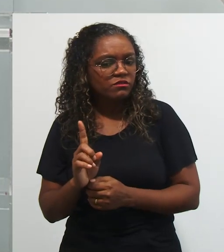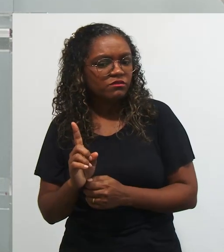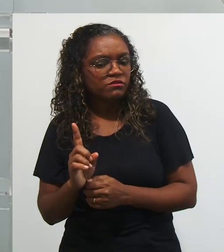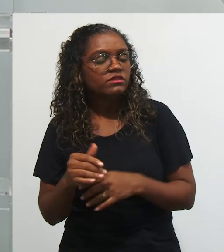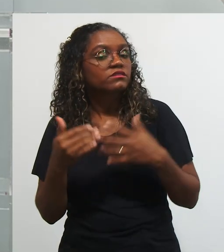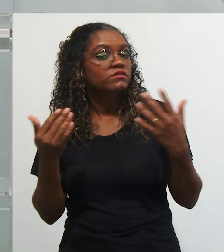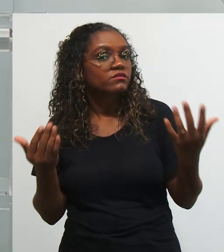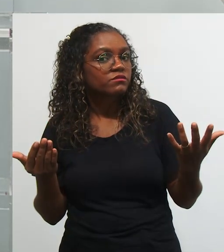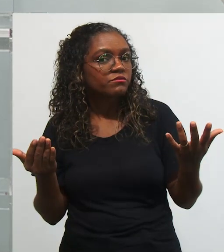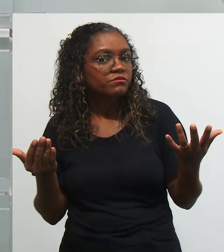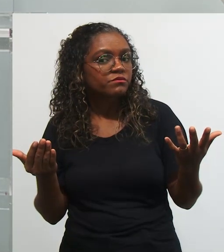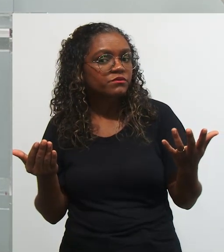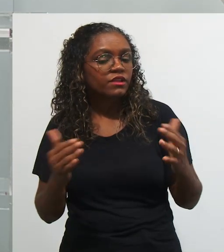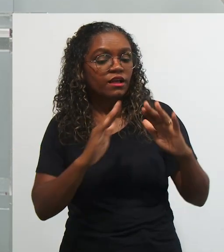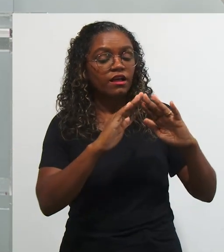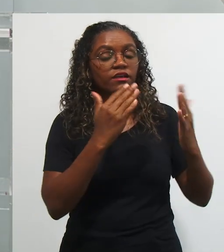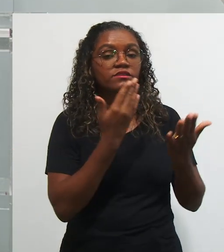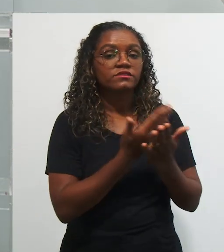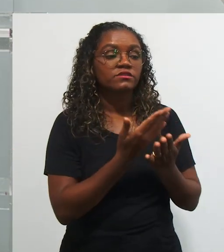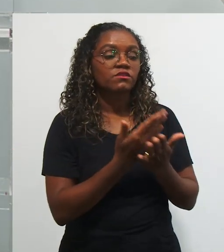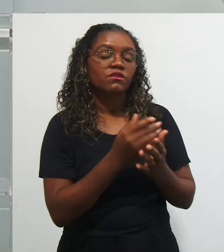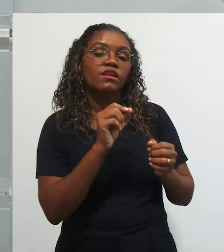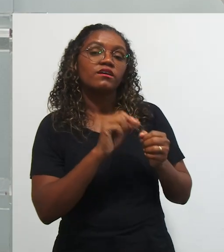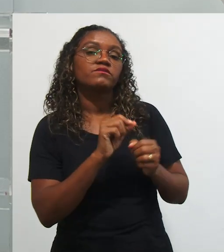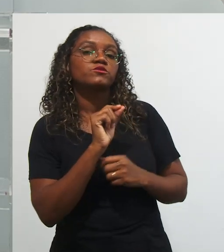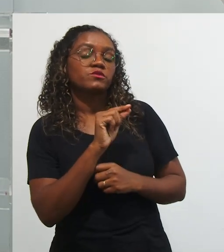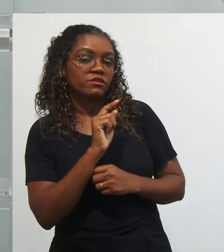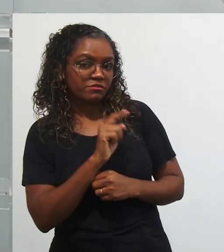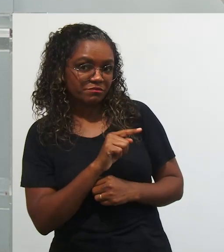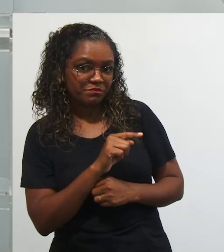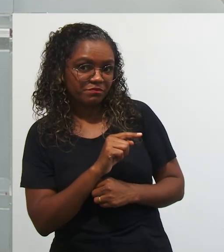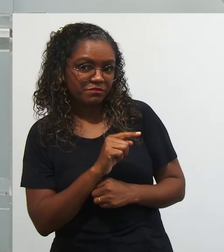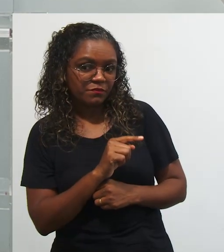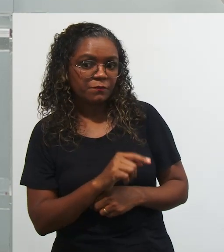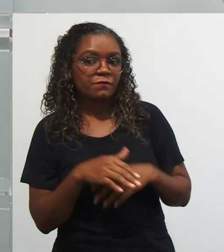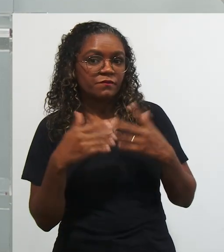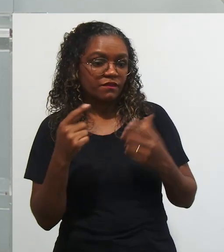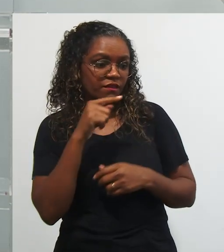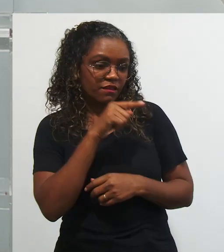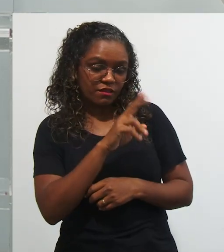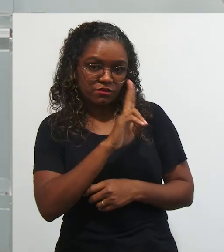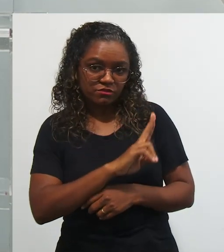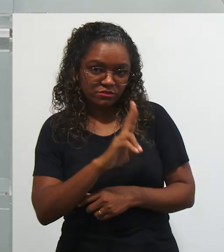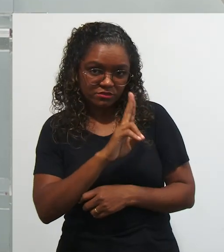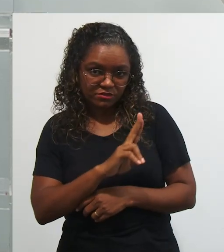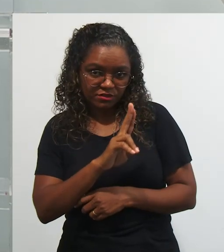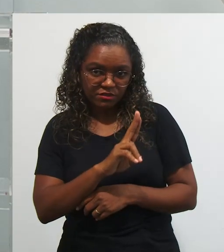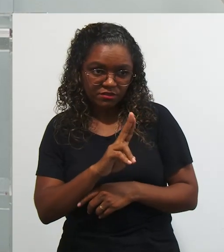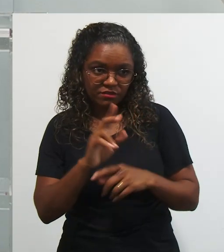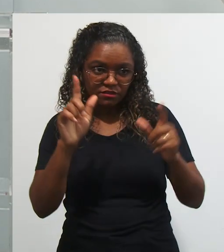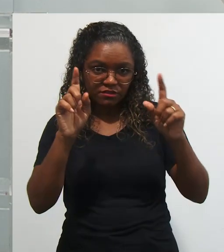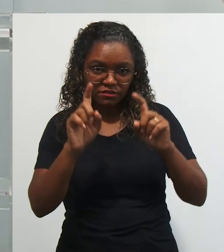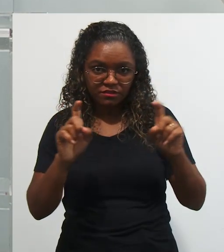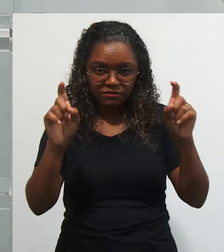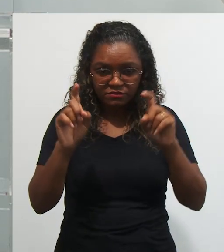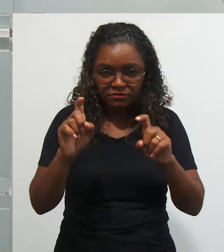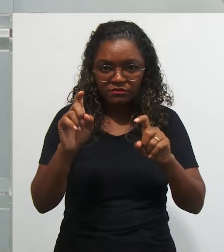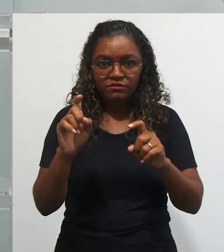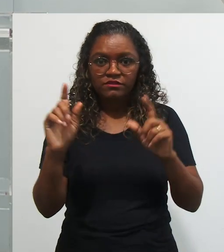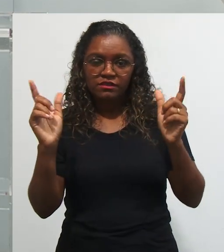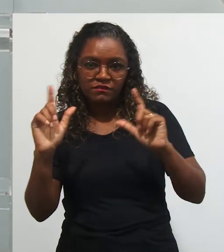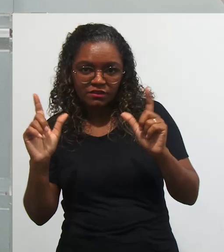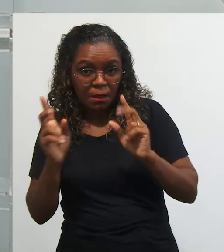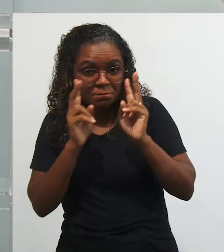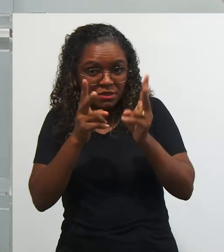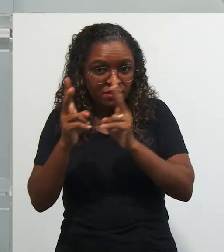E aí? O que a escola vai fazer? O que o professor vai fazer? A escola também vai usar a tela? Ela vai usar a